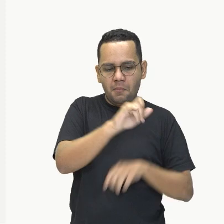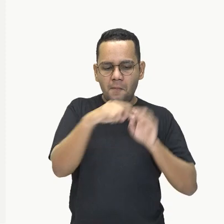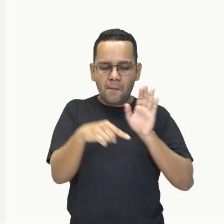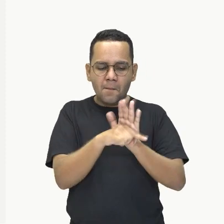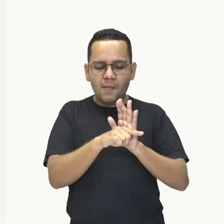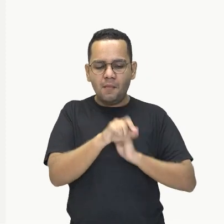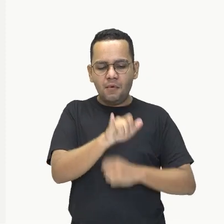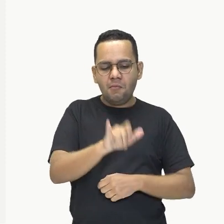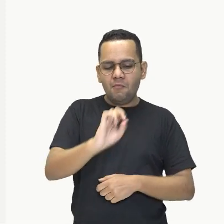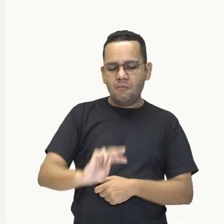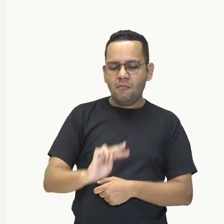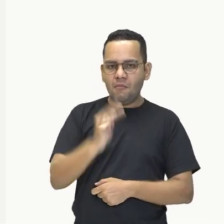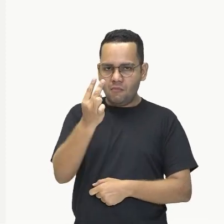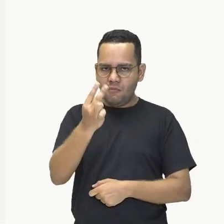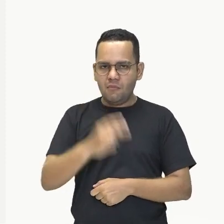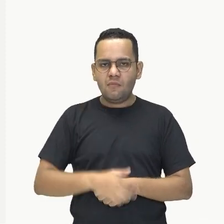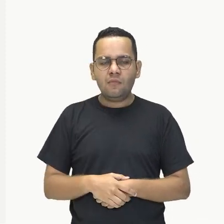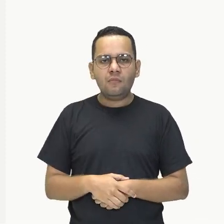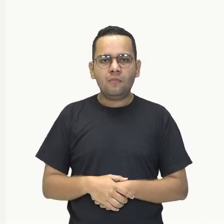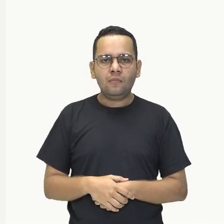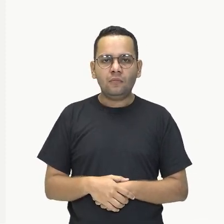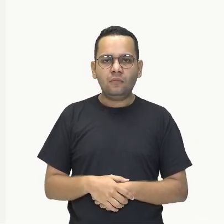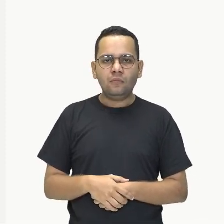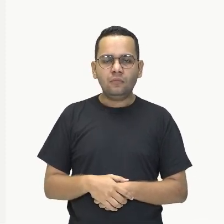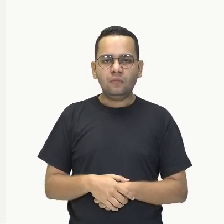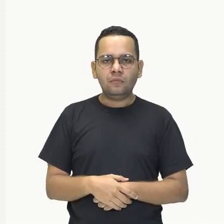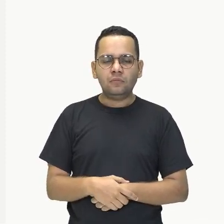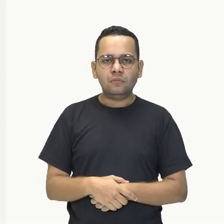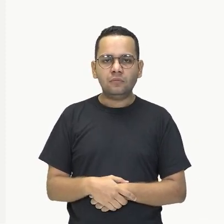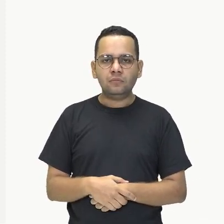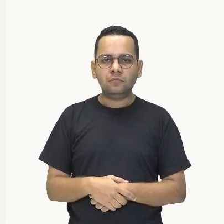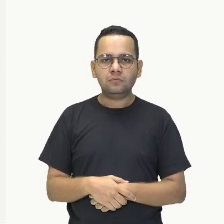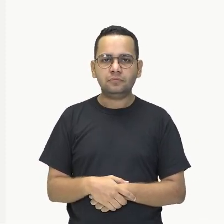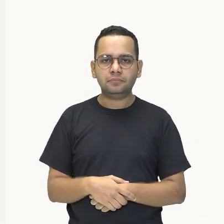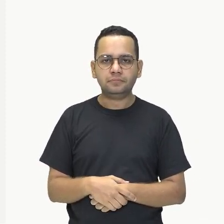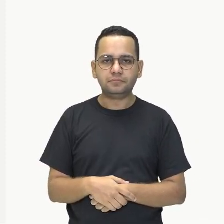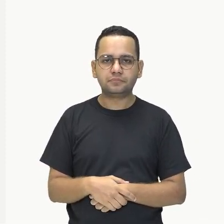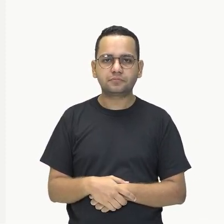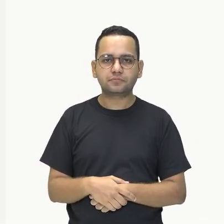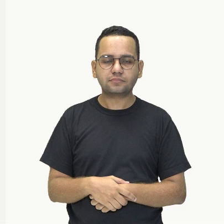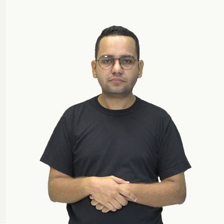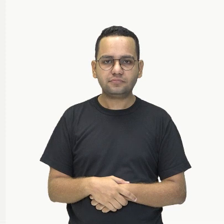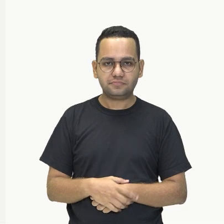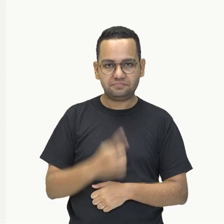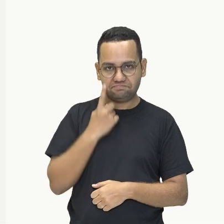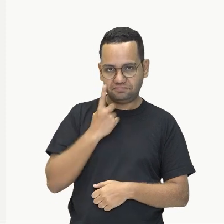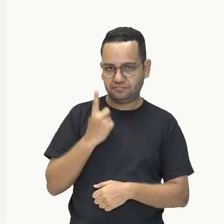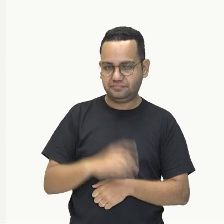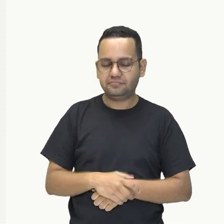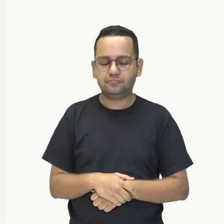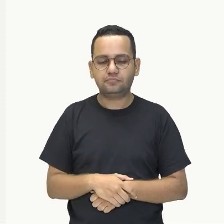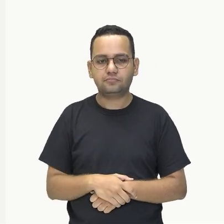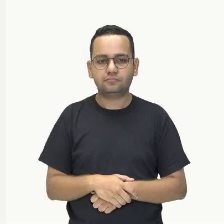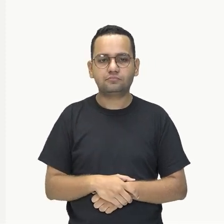menos x ao quadrado. Tá? Então, vamos aqui. Meu primeiro termo,